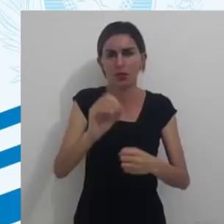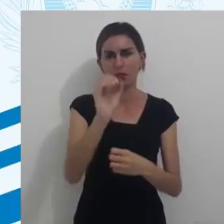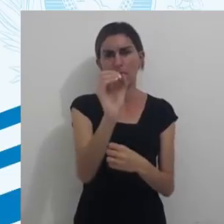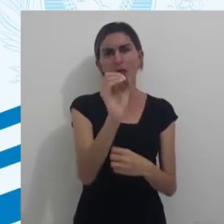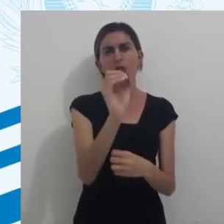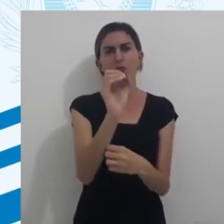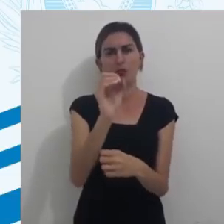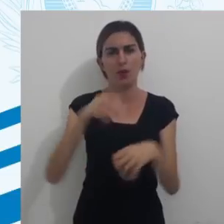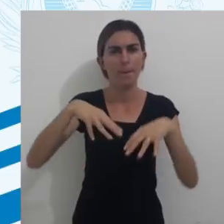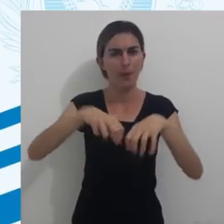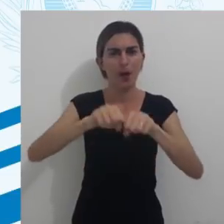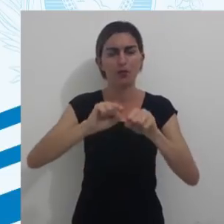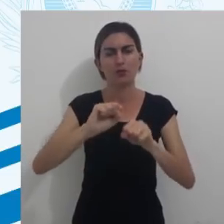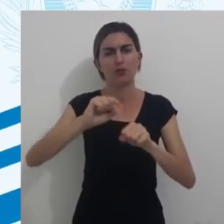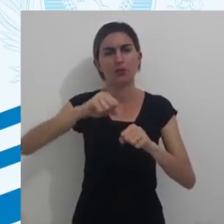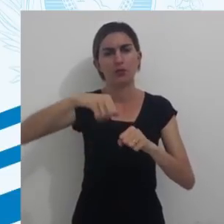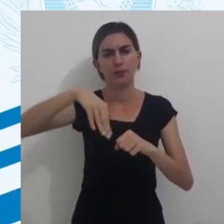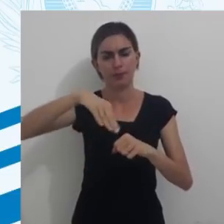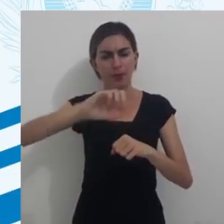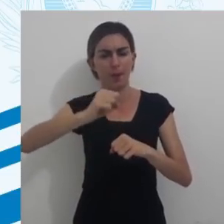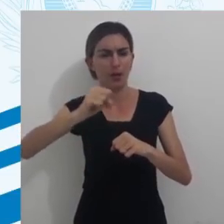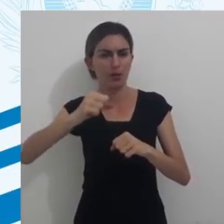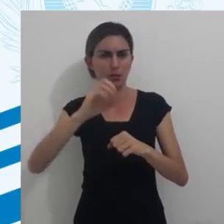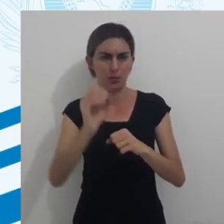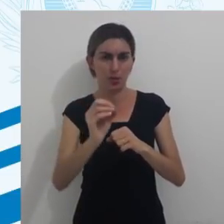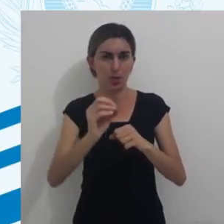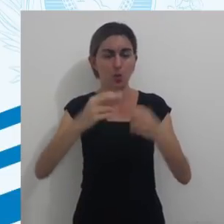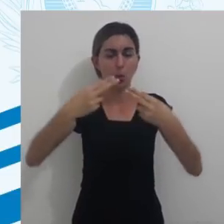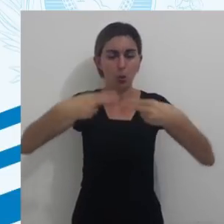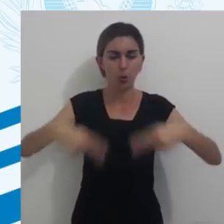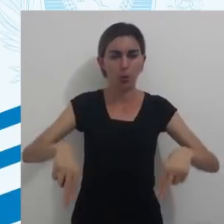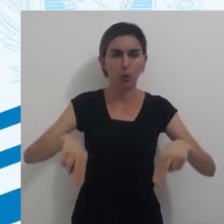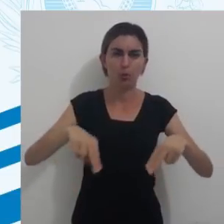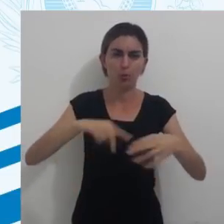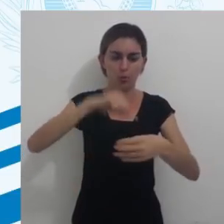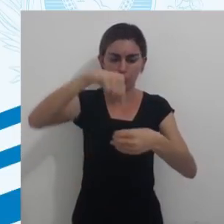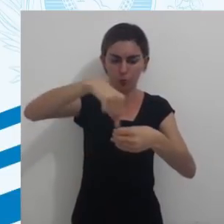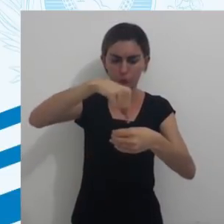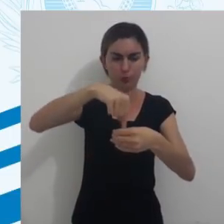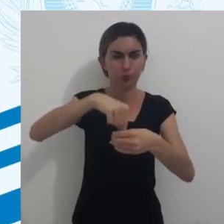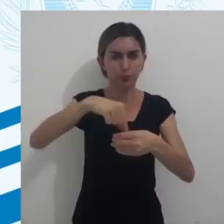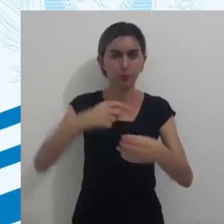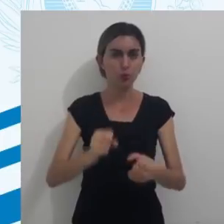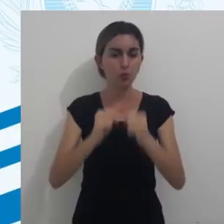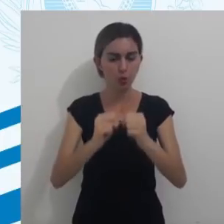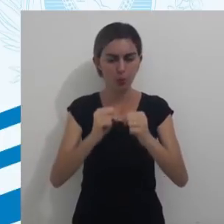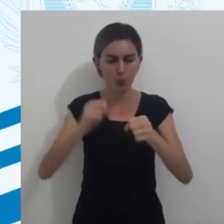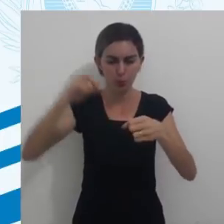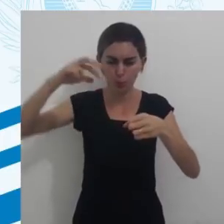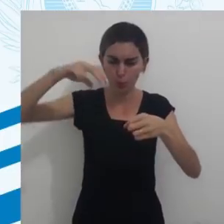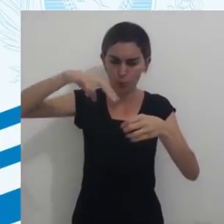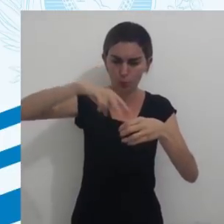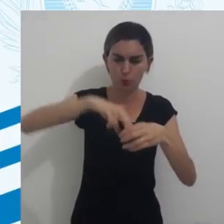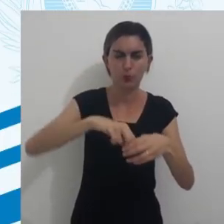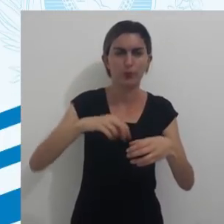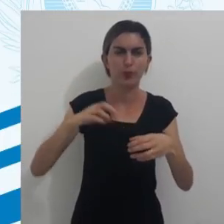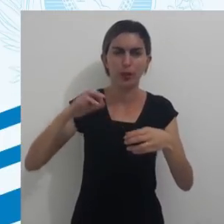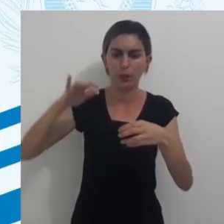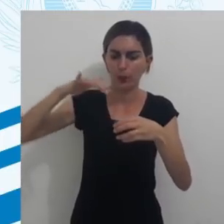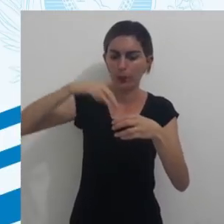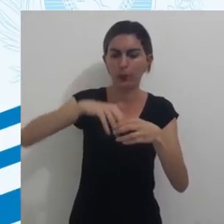É provida da desintegração de um nêutron emitido pelo núcleo. Seu poder de penetração é